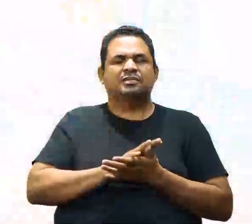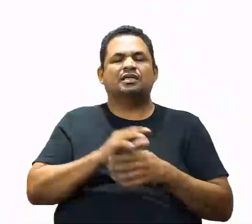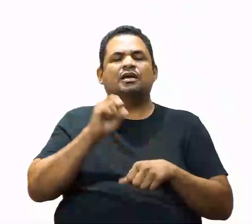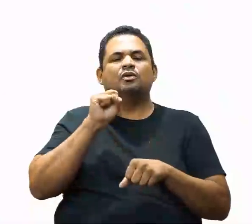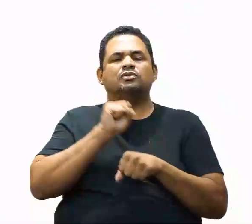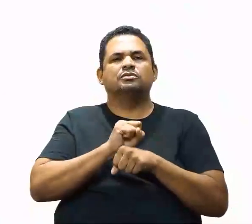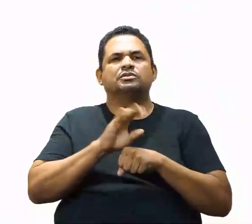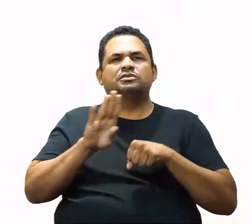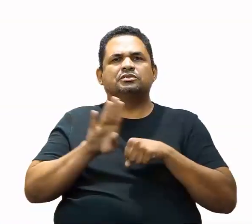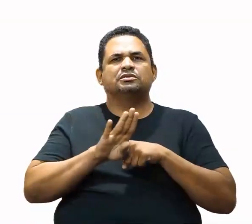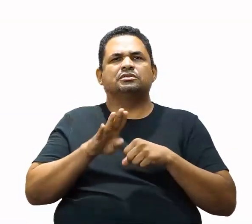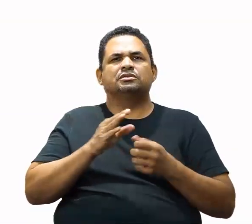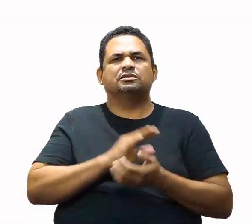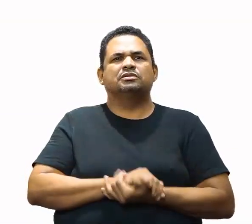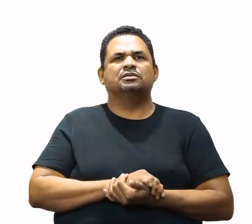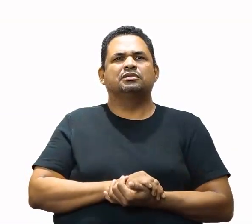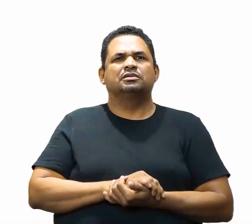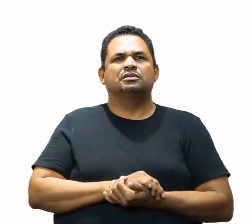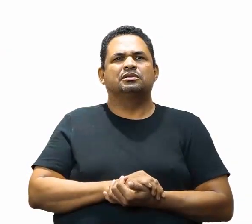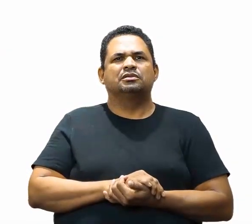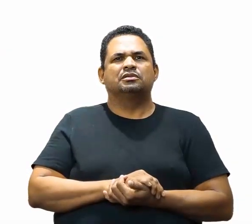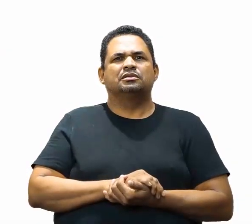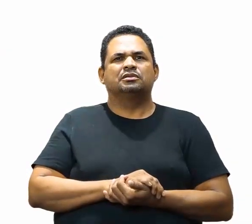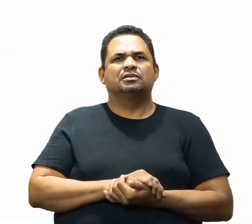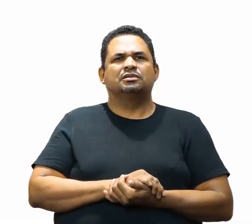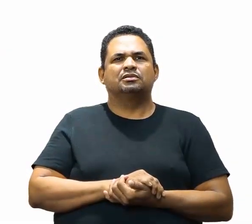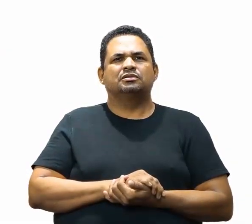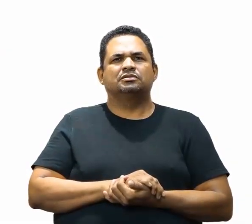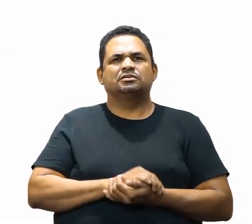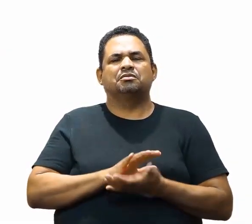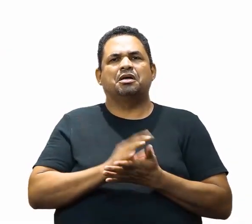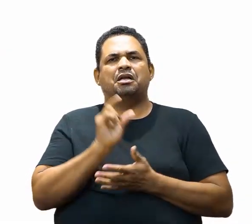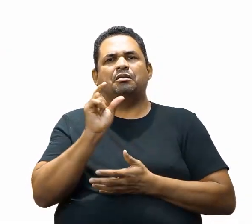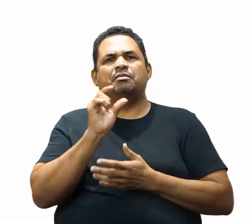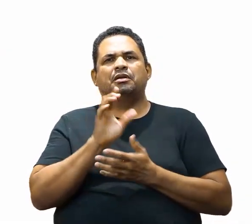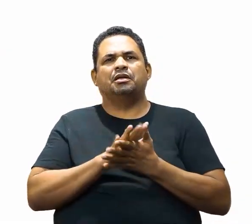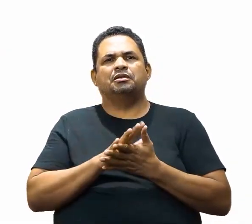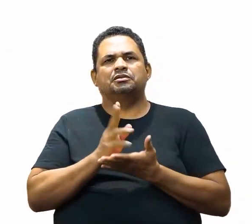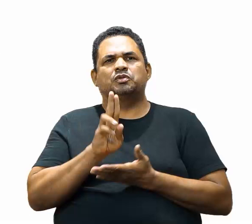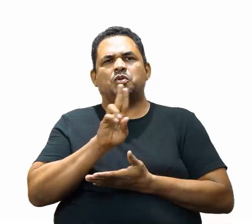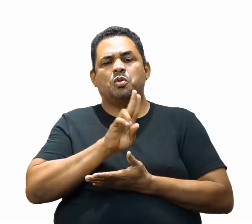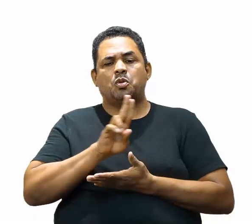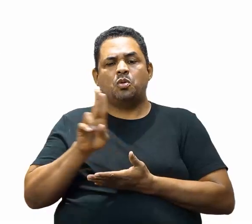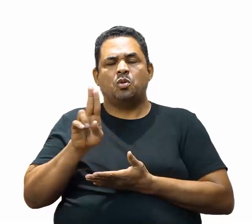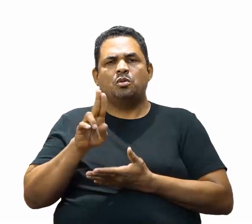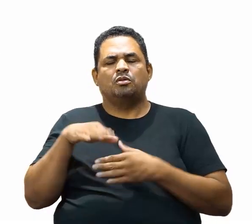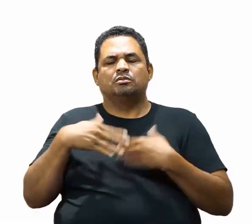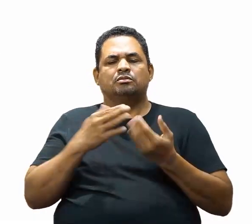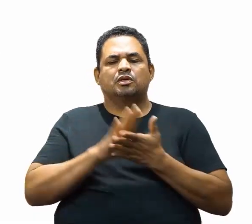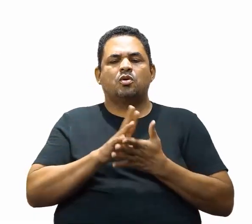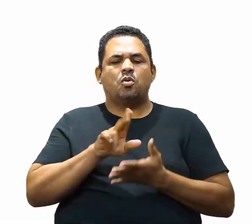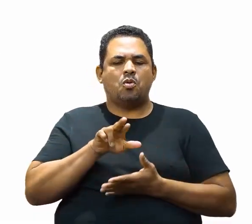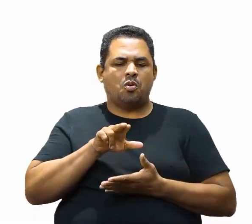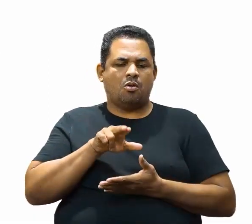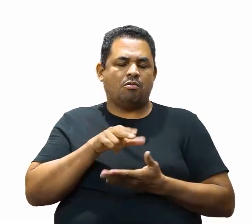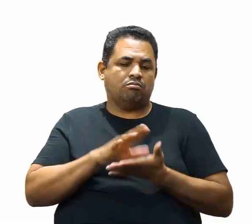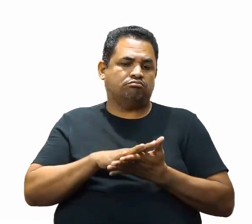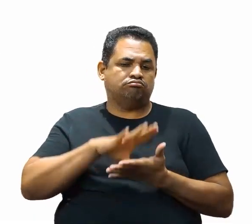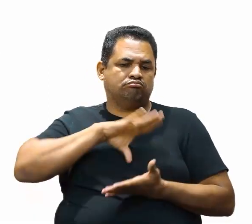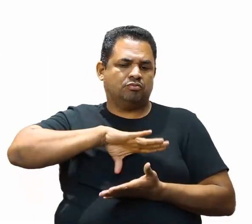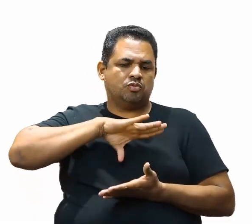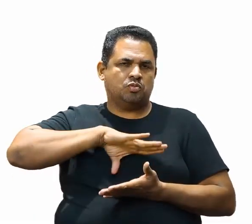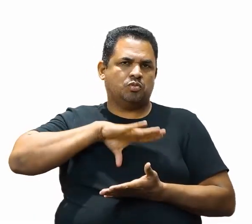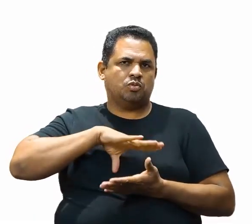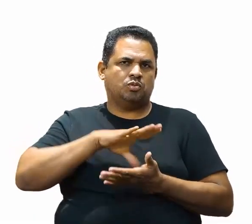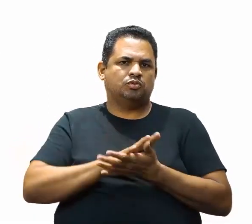nosso slide. Os substantivos são palavras que nomeiam. Então, como na língua portuguesa, o substantivo é o